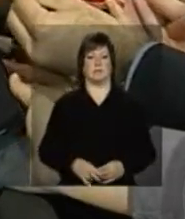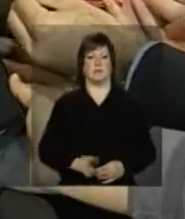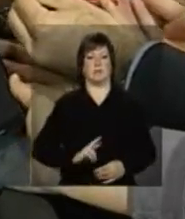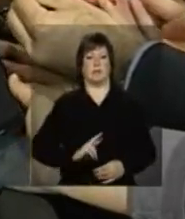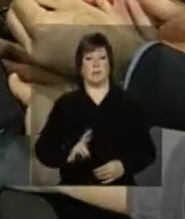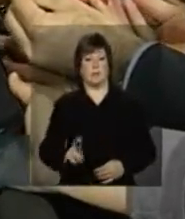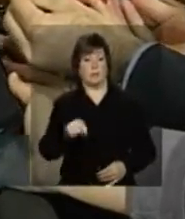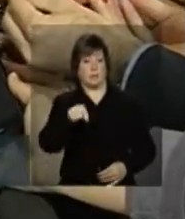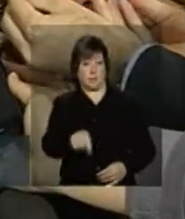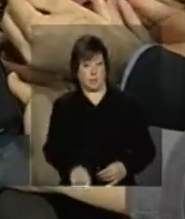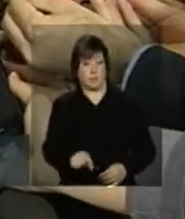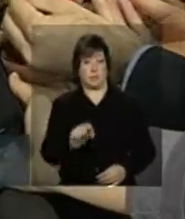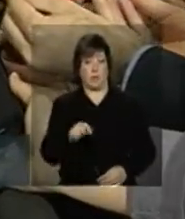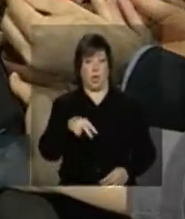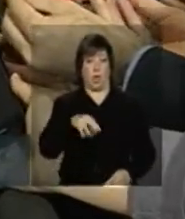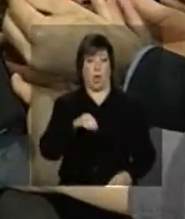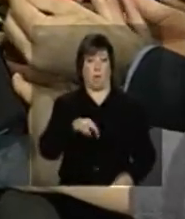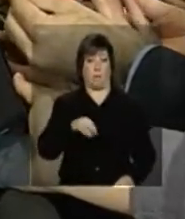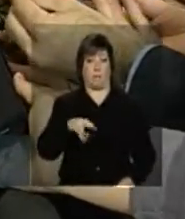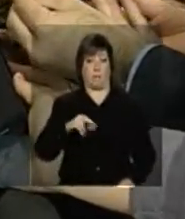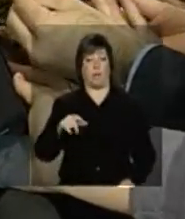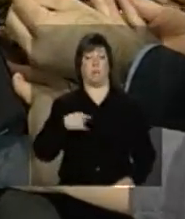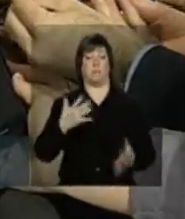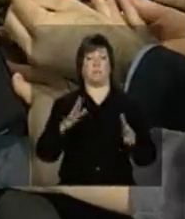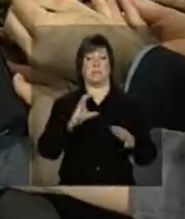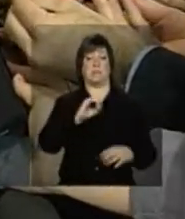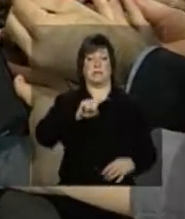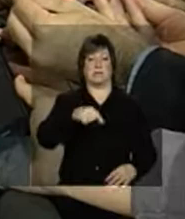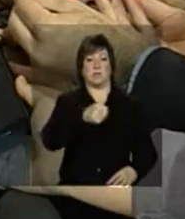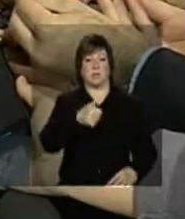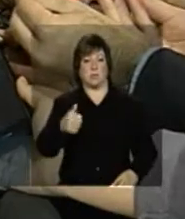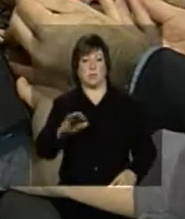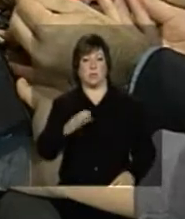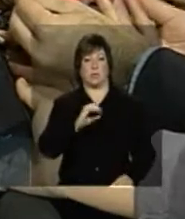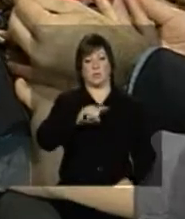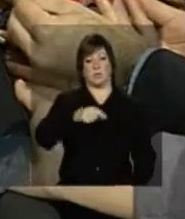O resultado no nominal é algo como 0,11%,